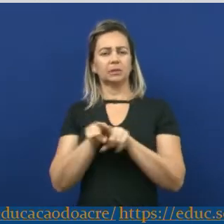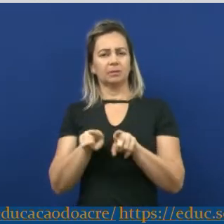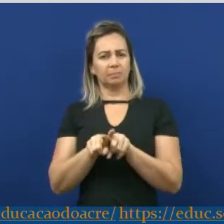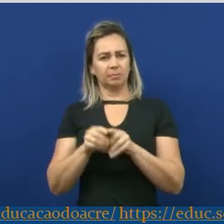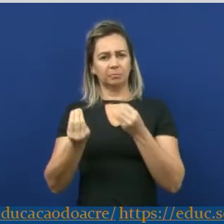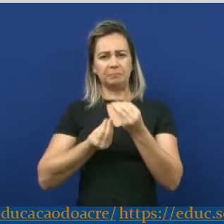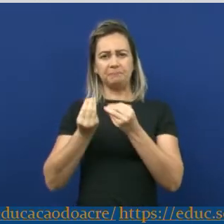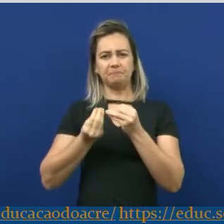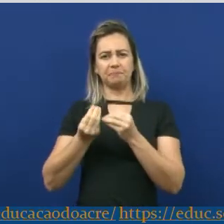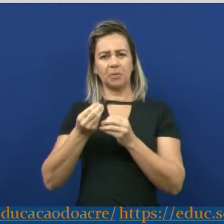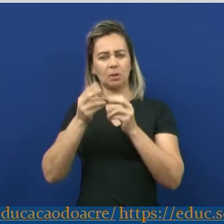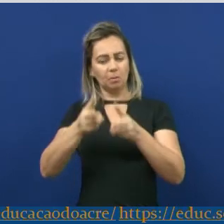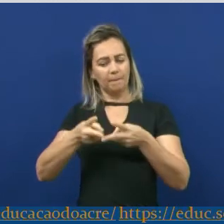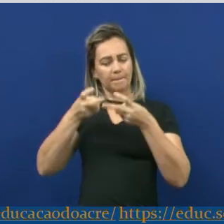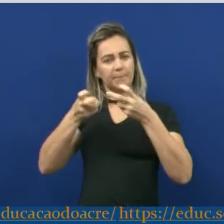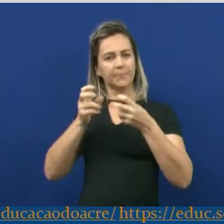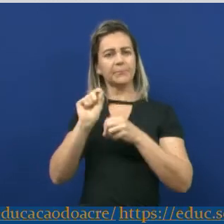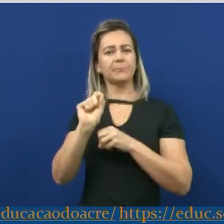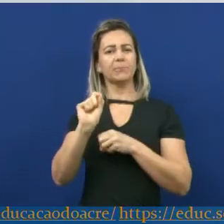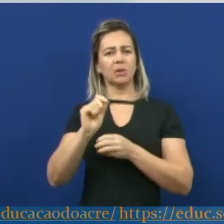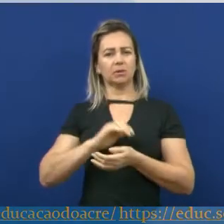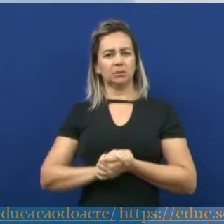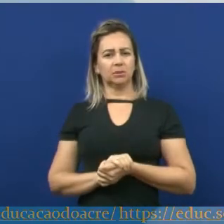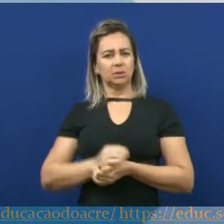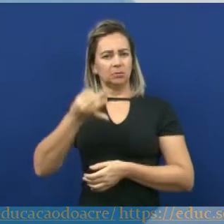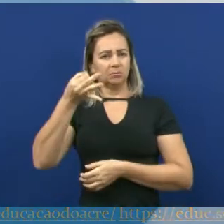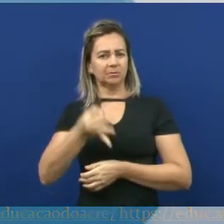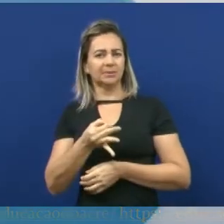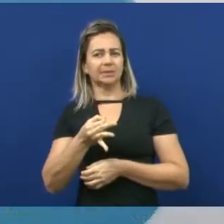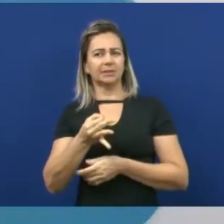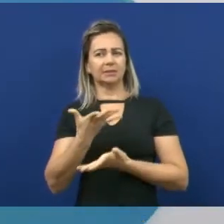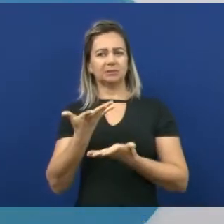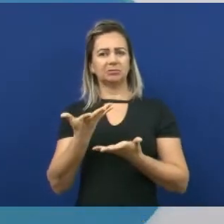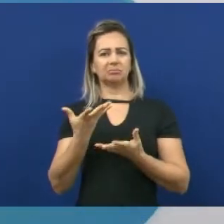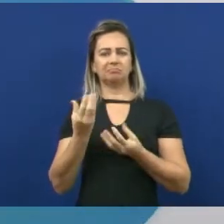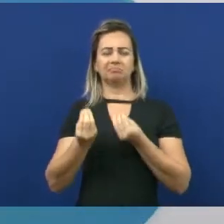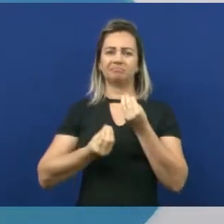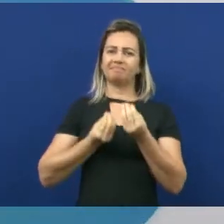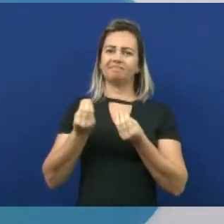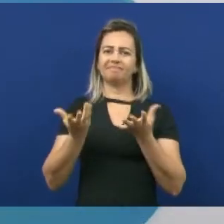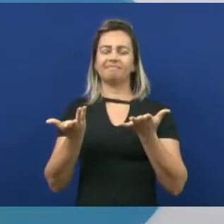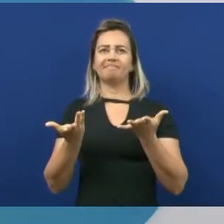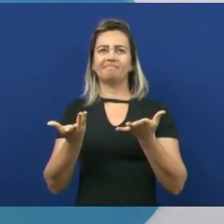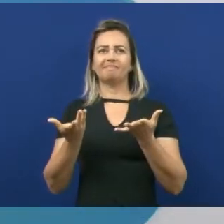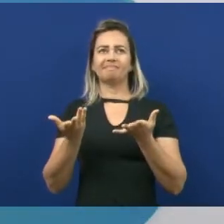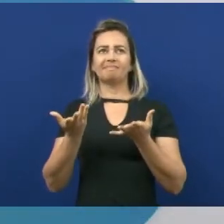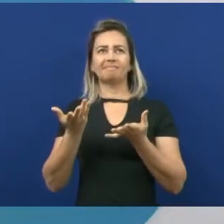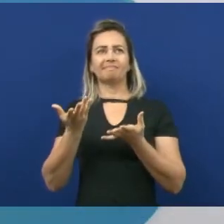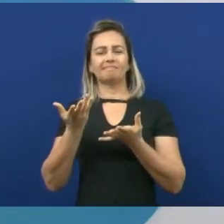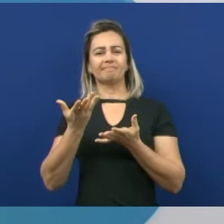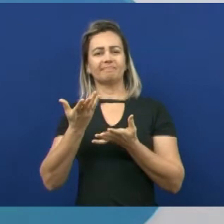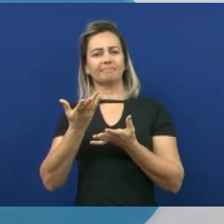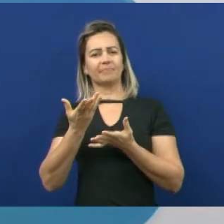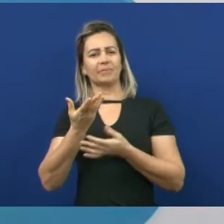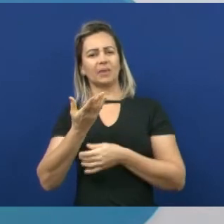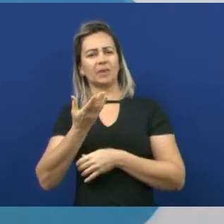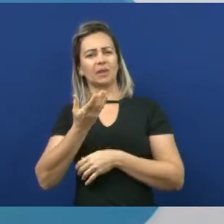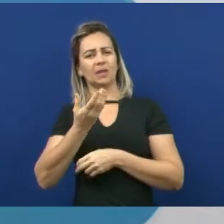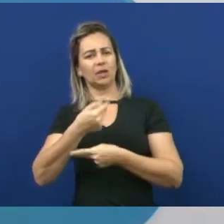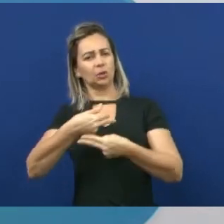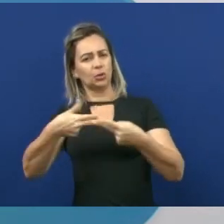na teoria de Walter Benjamin um certo otimismo, ingênuo. Porque,